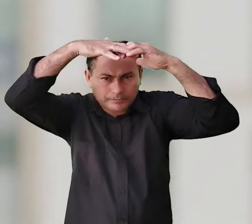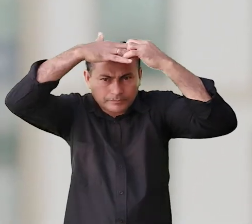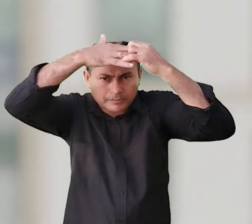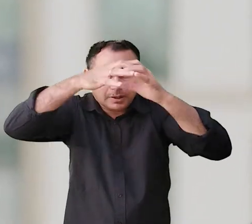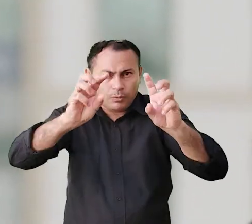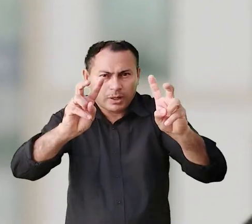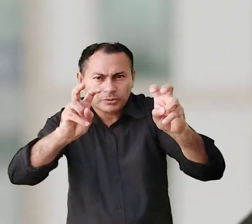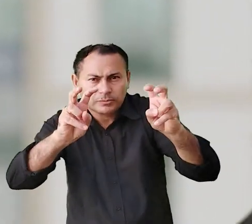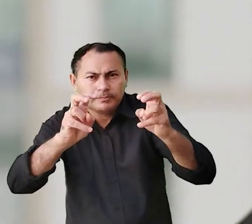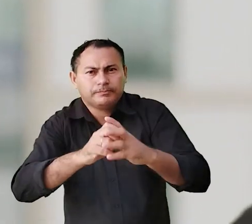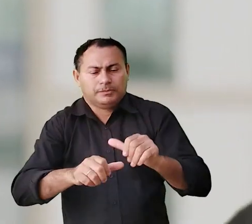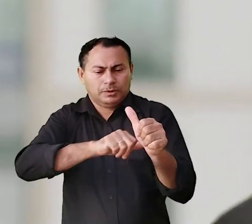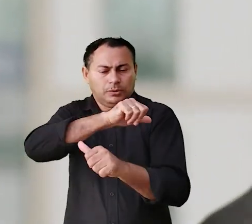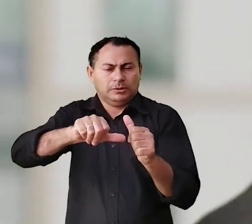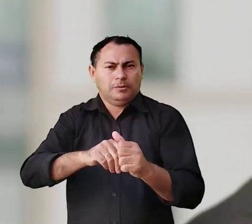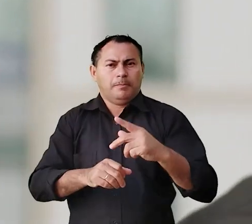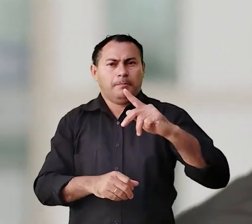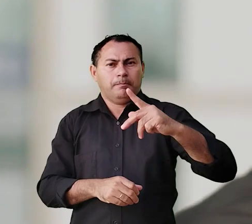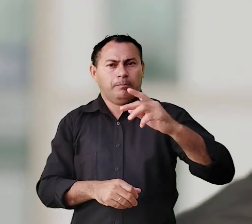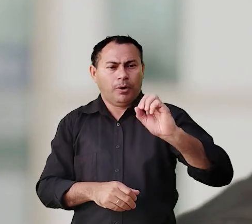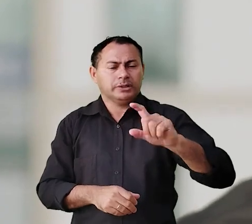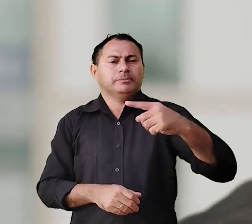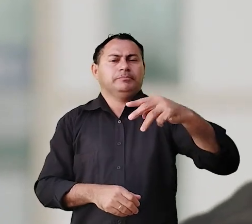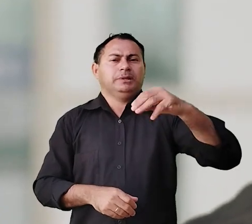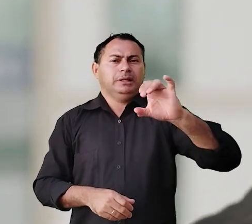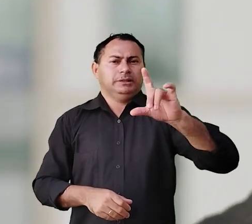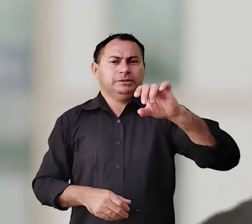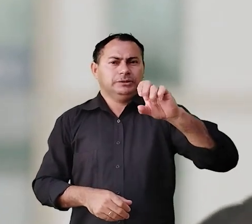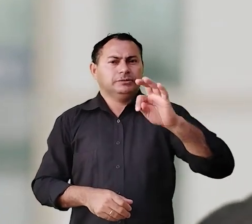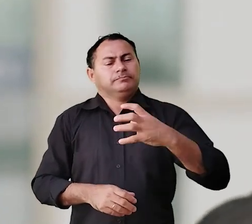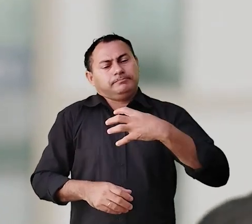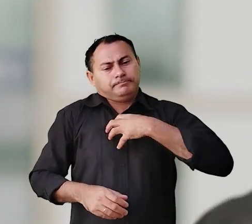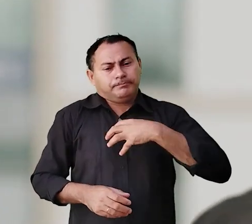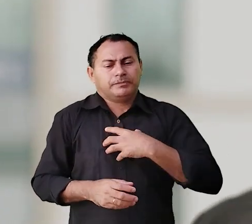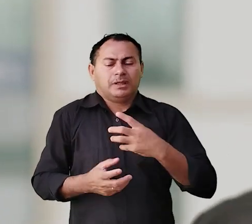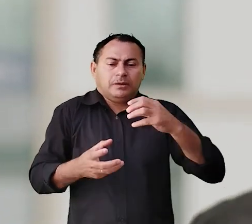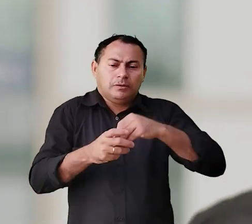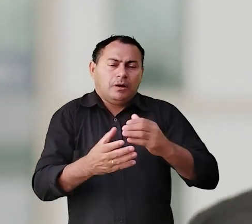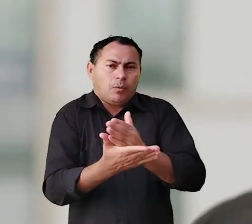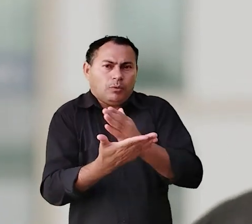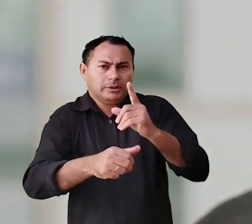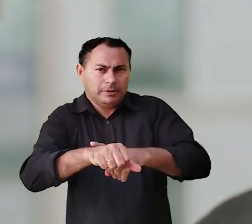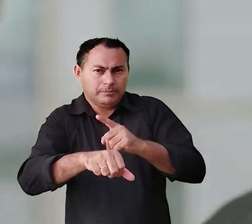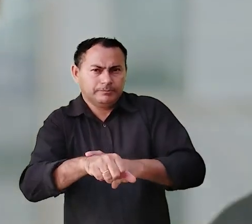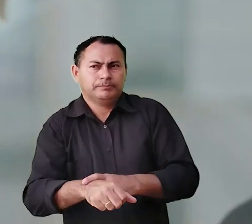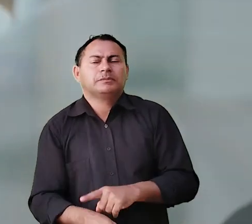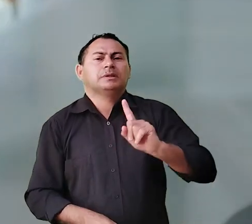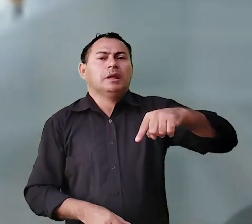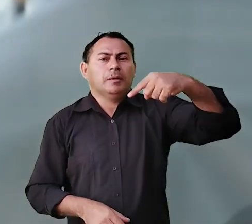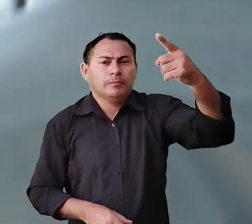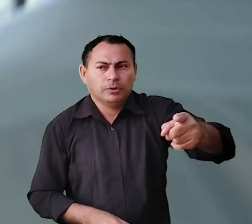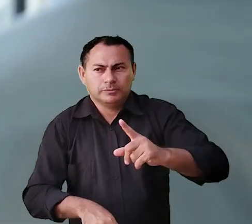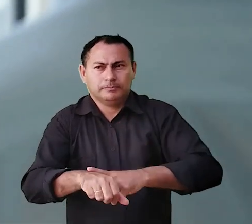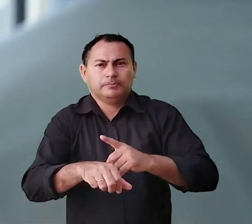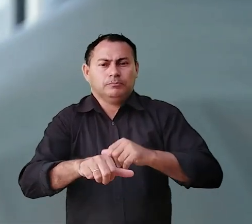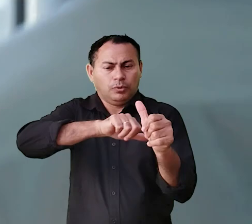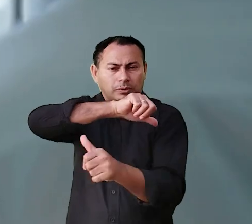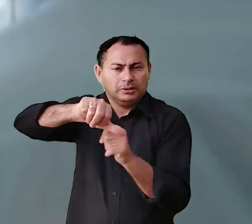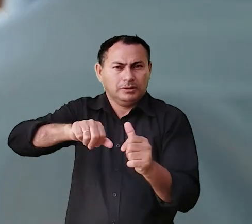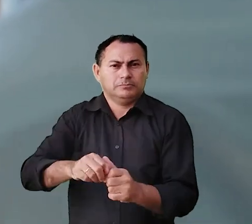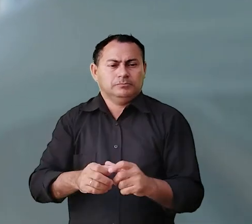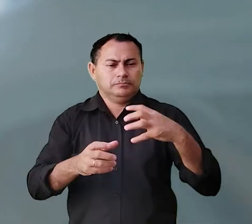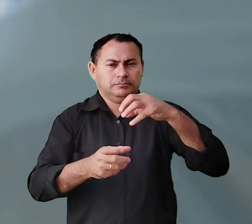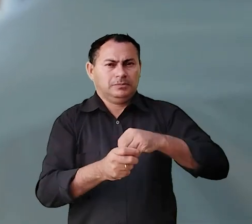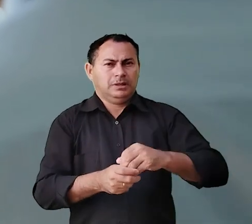e refletir sobre o assunto, tornei-me um pós-milenista, e nesta posição fiquei por algum tempo. Depois de um